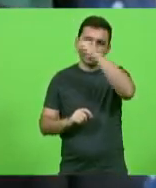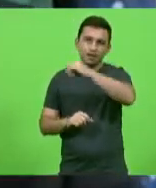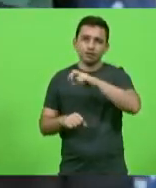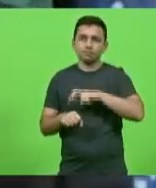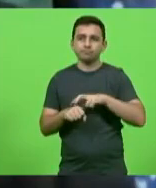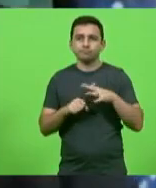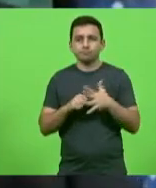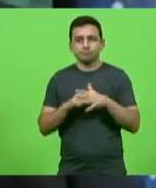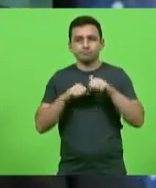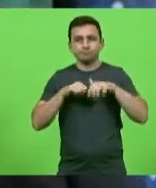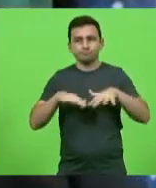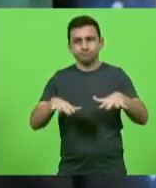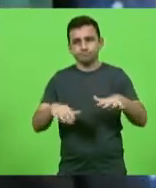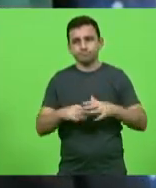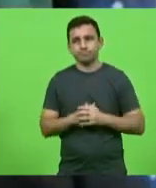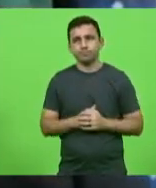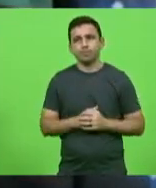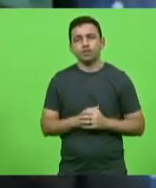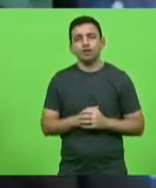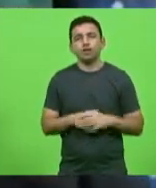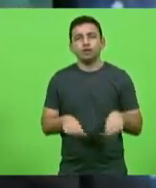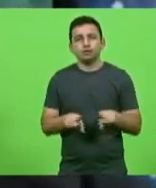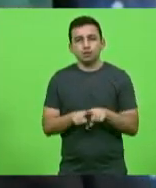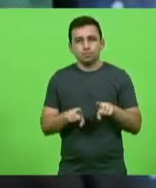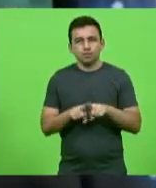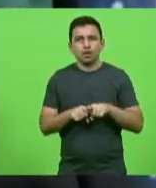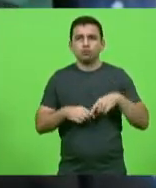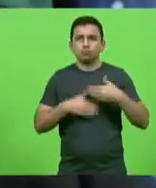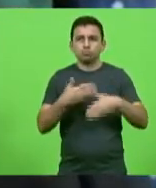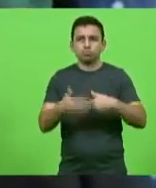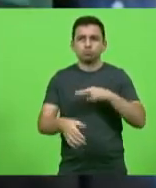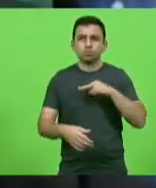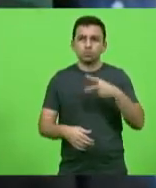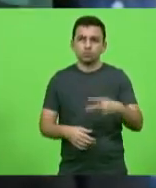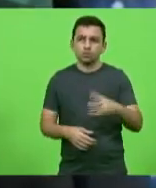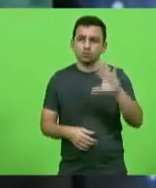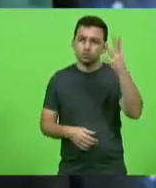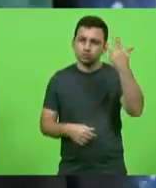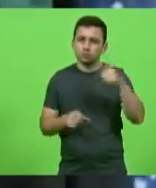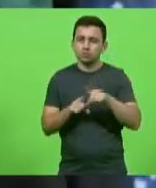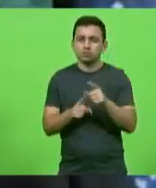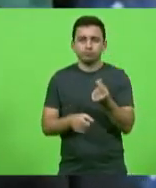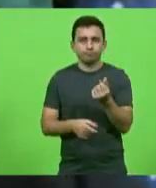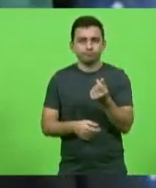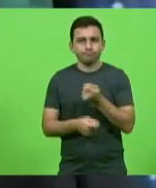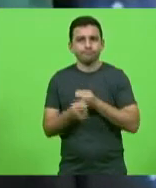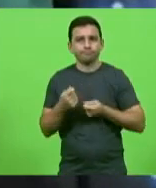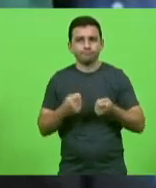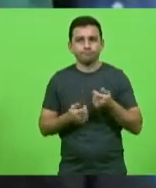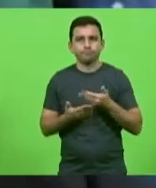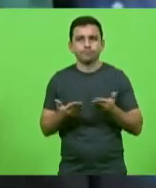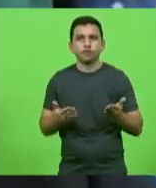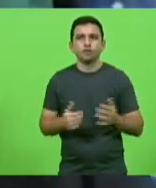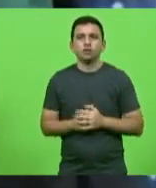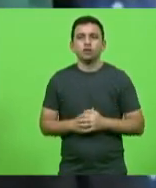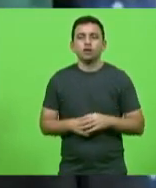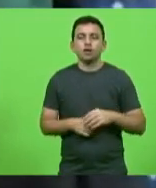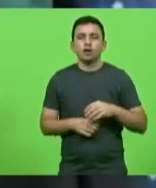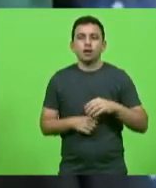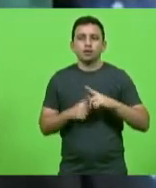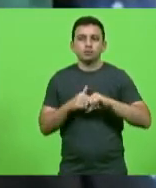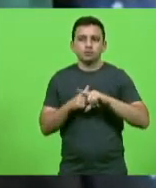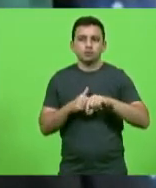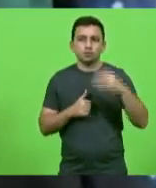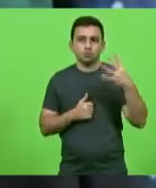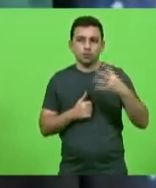da pandemia da comida 19 e das suas consequências inclusive as ecônomo e joga artigo 4º